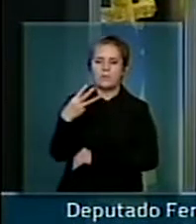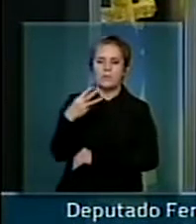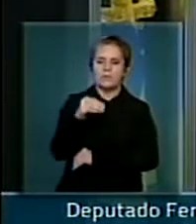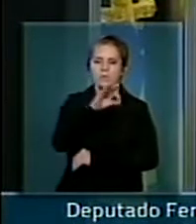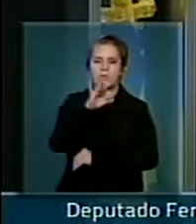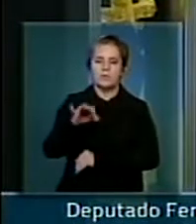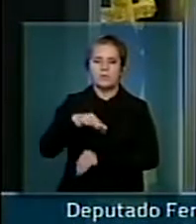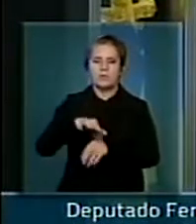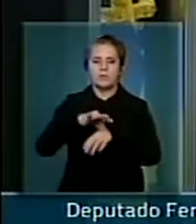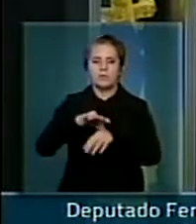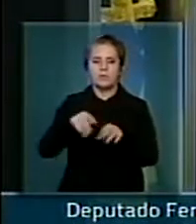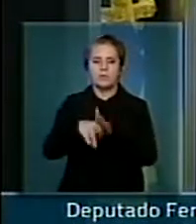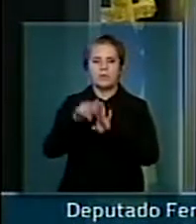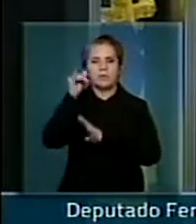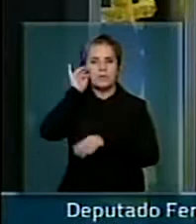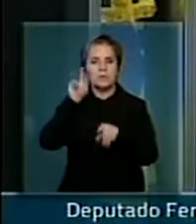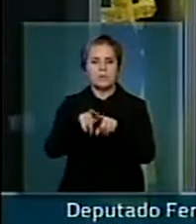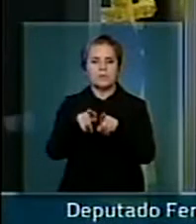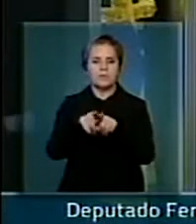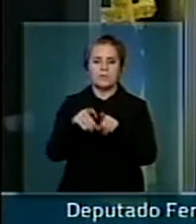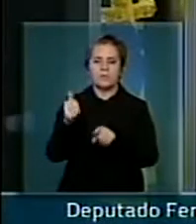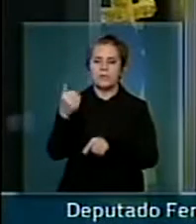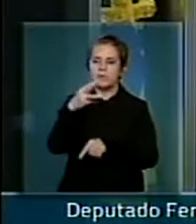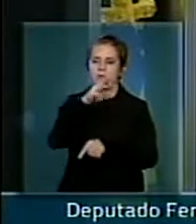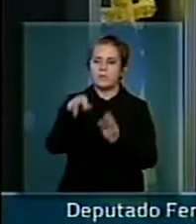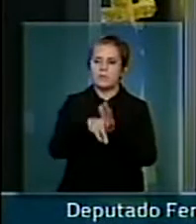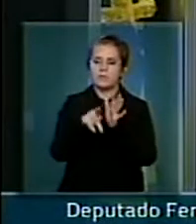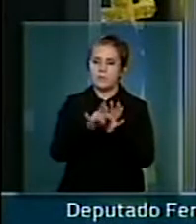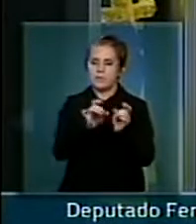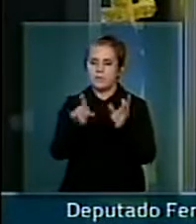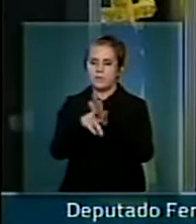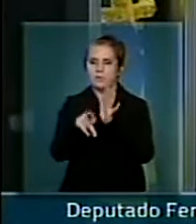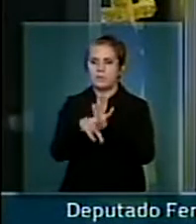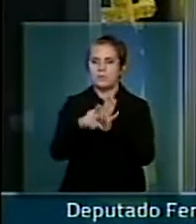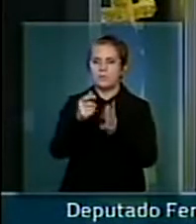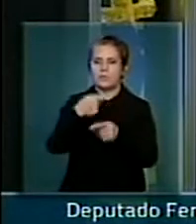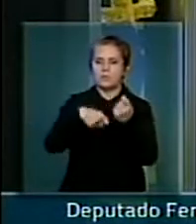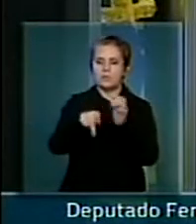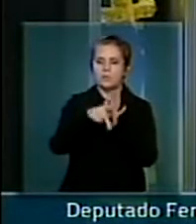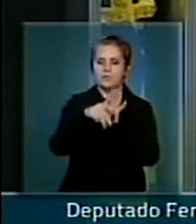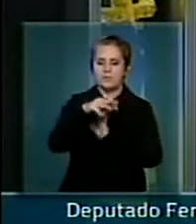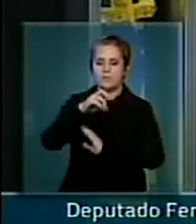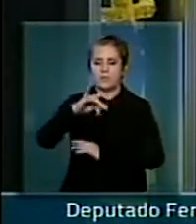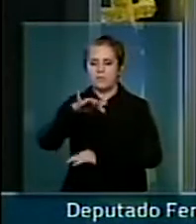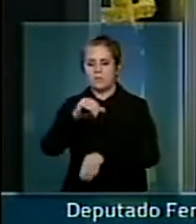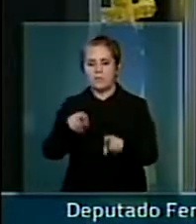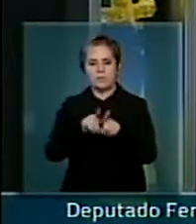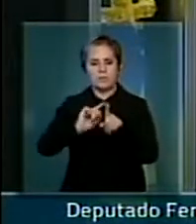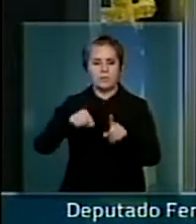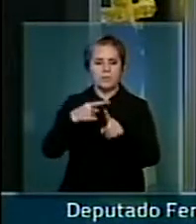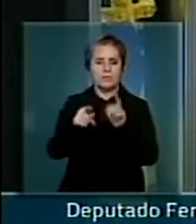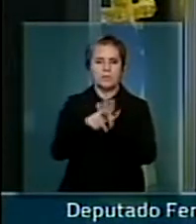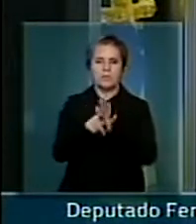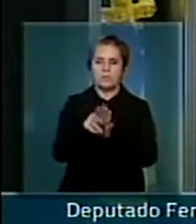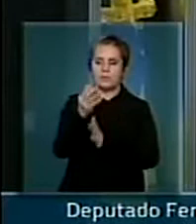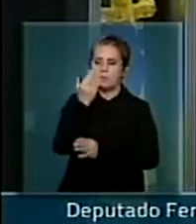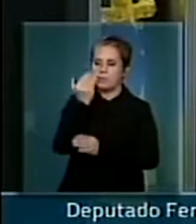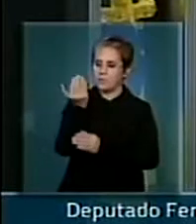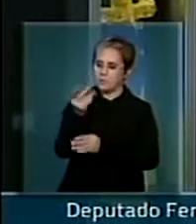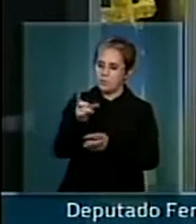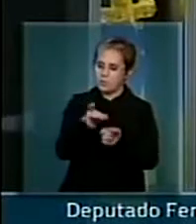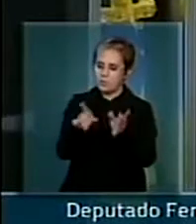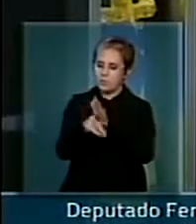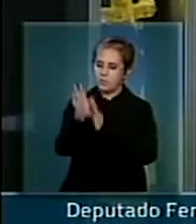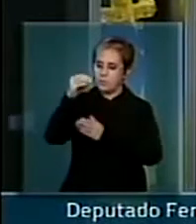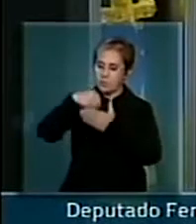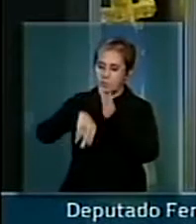mercado internacional de milho. Outra notícia que completa esses dados positivos é do consumo interno.